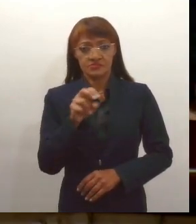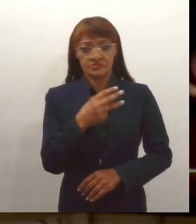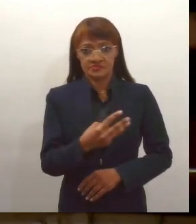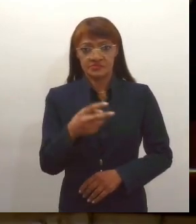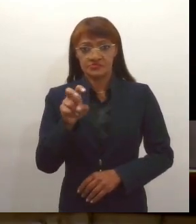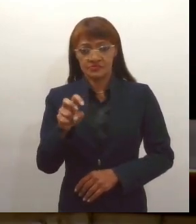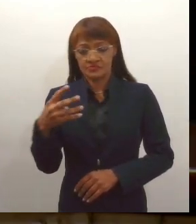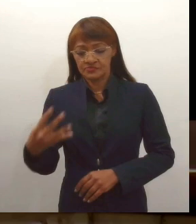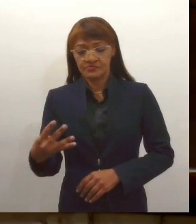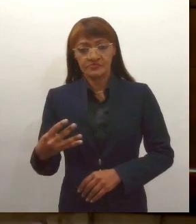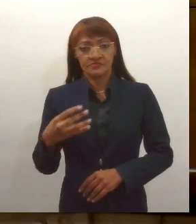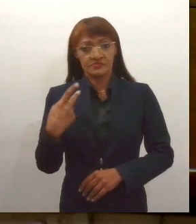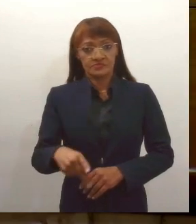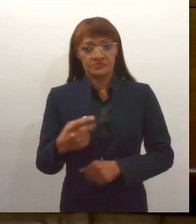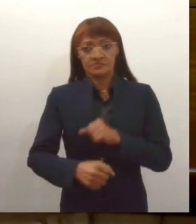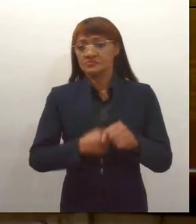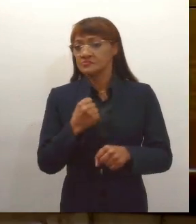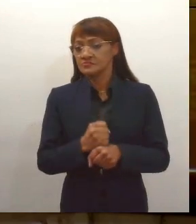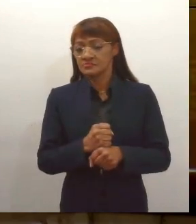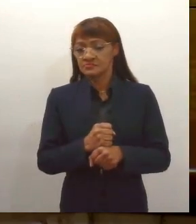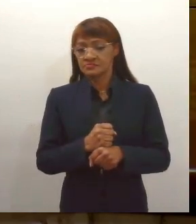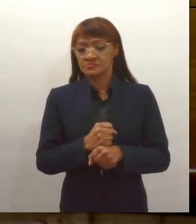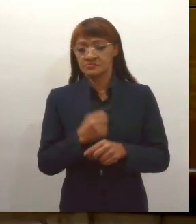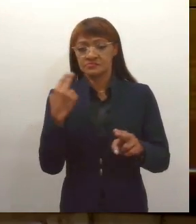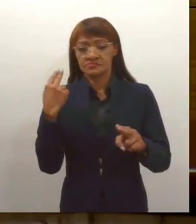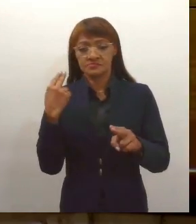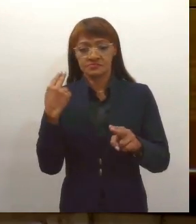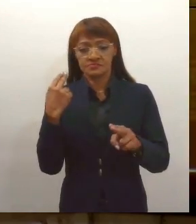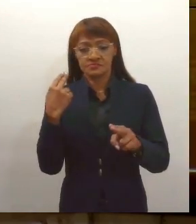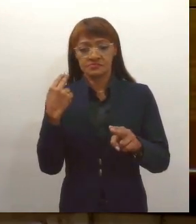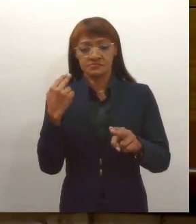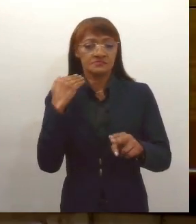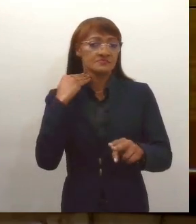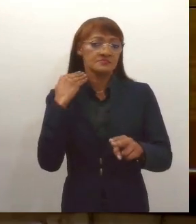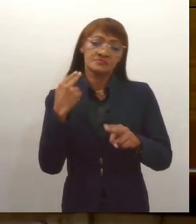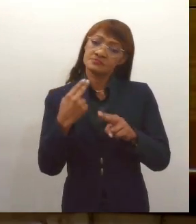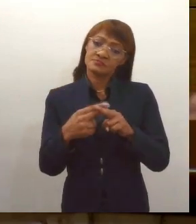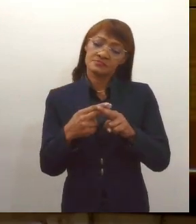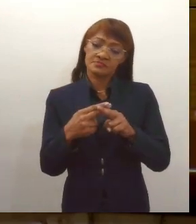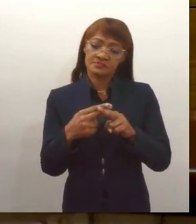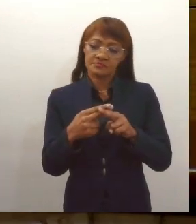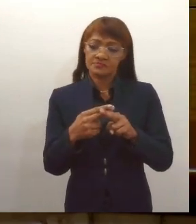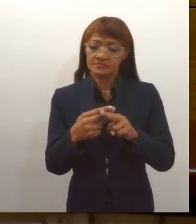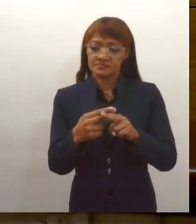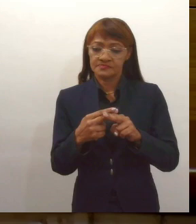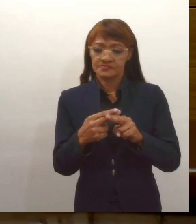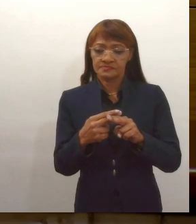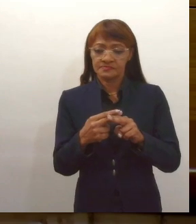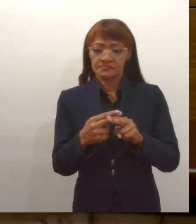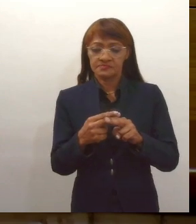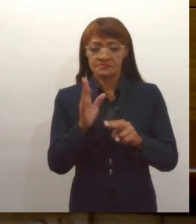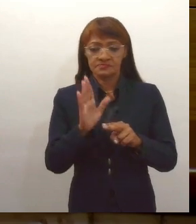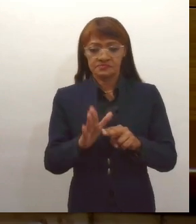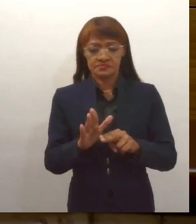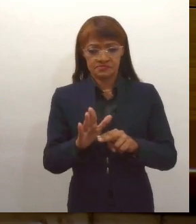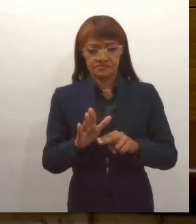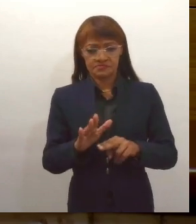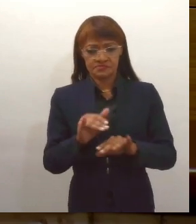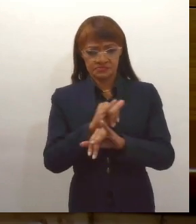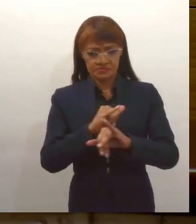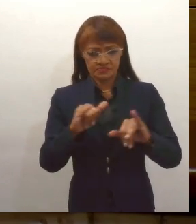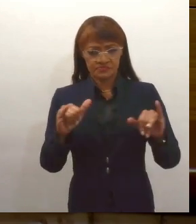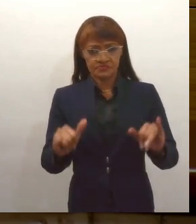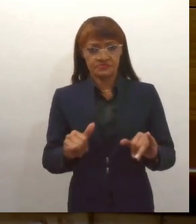caixa da Caixa Econômica Federal informamos termos de compromisso liberação de recursos